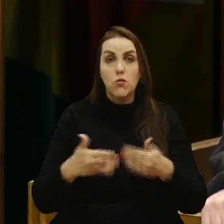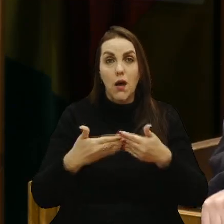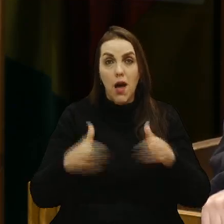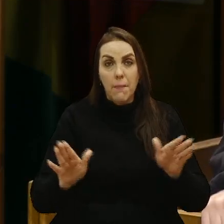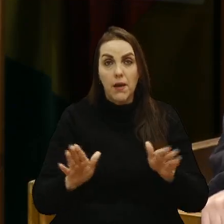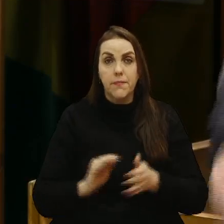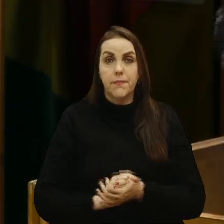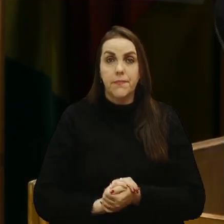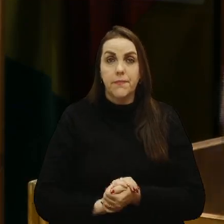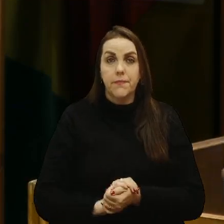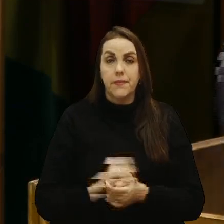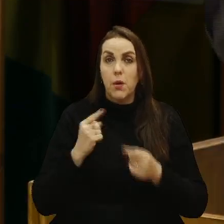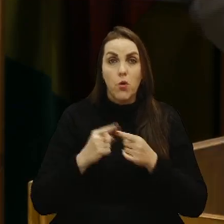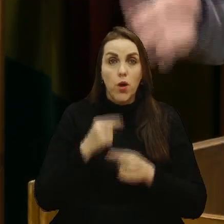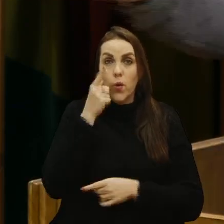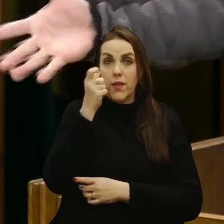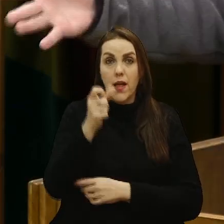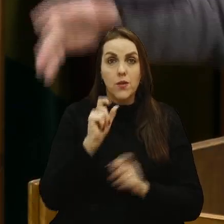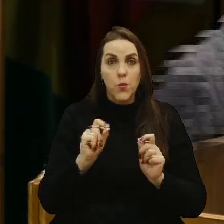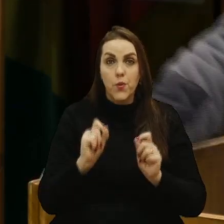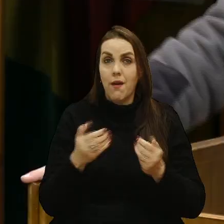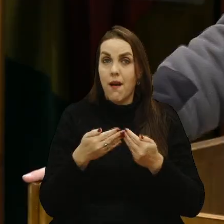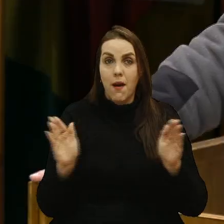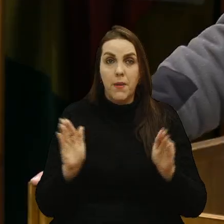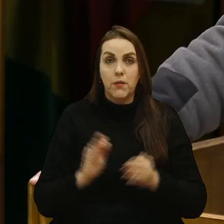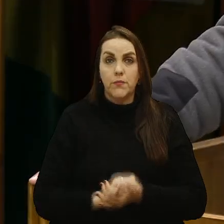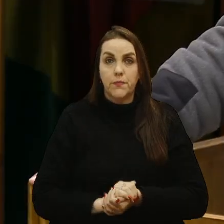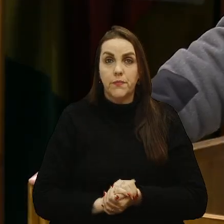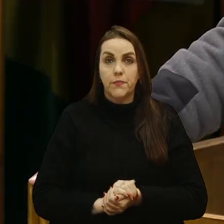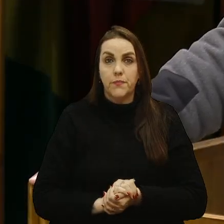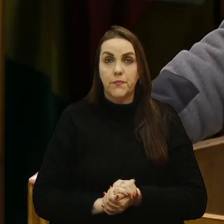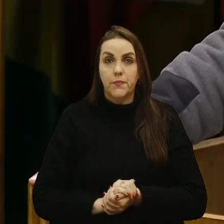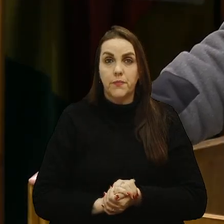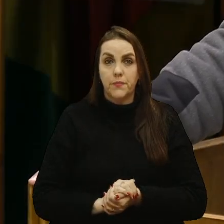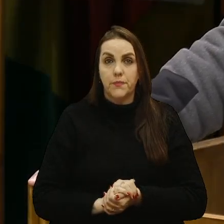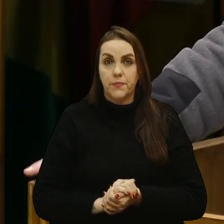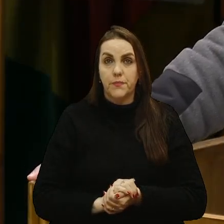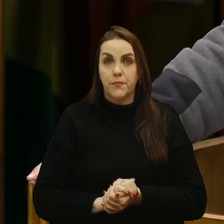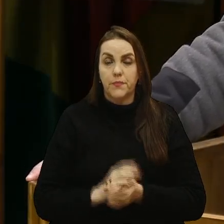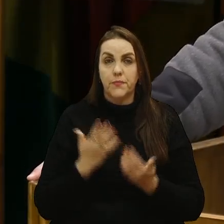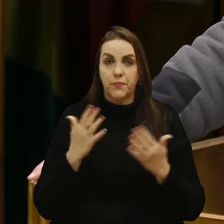aberto. Que o que interessa é que ele fique aberto.